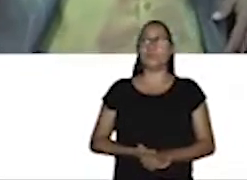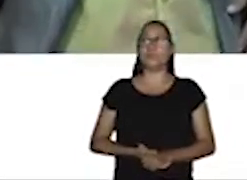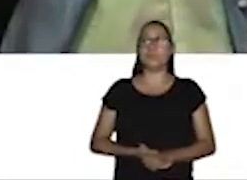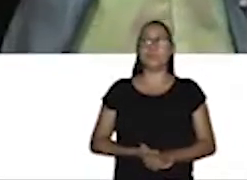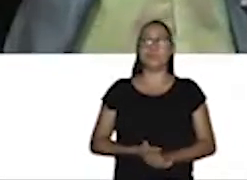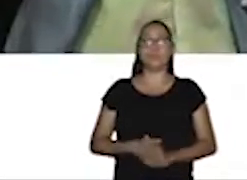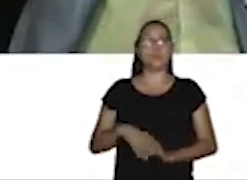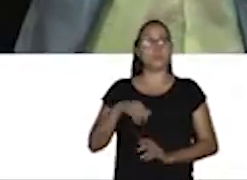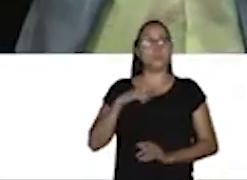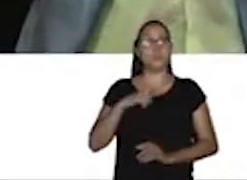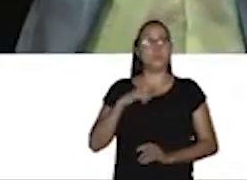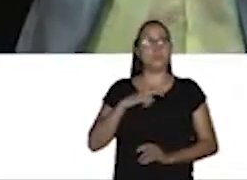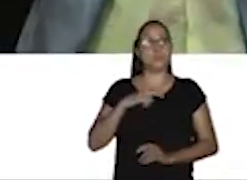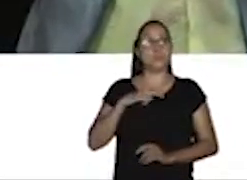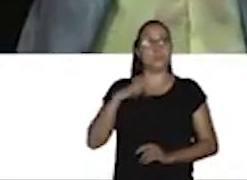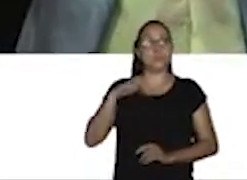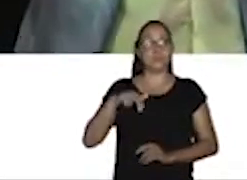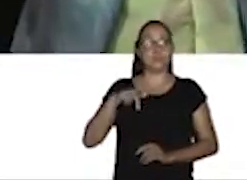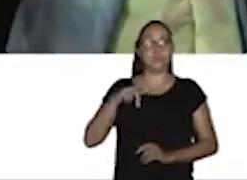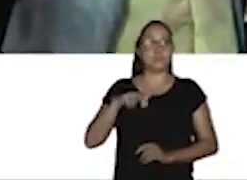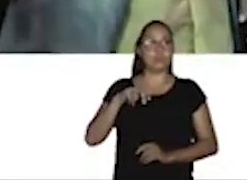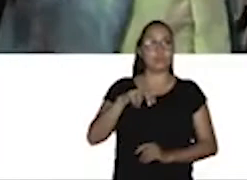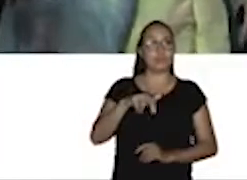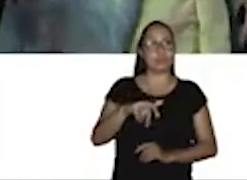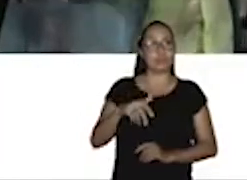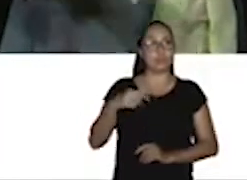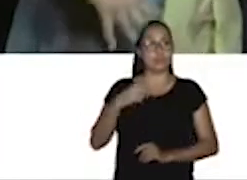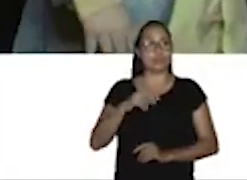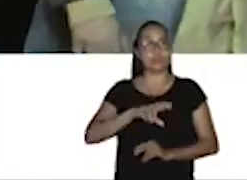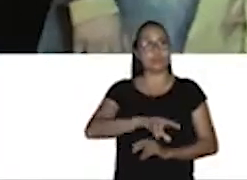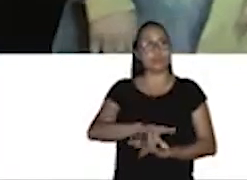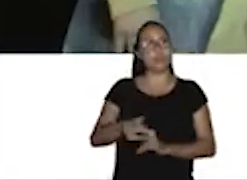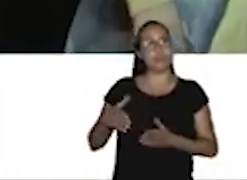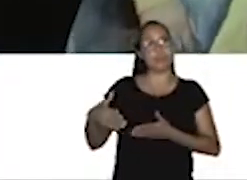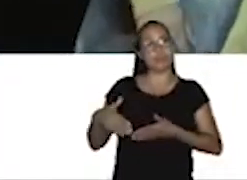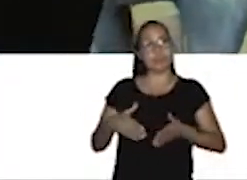e do trotear sobre tantíssimos rumos,